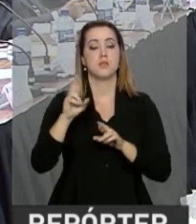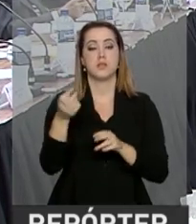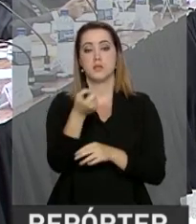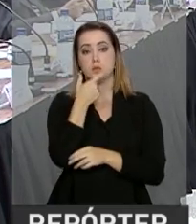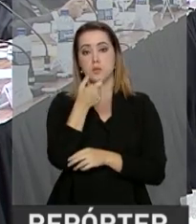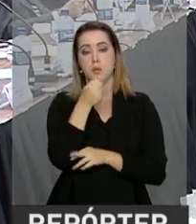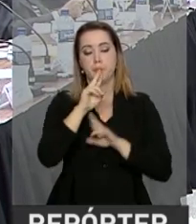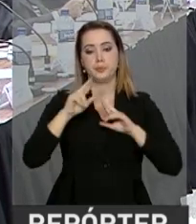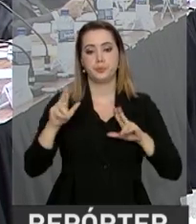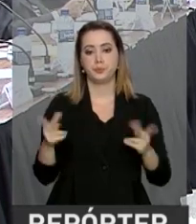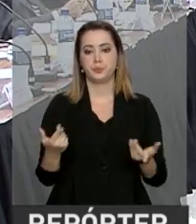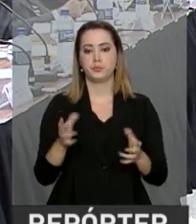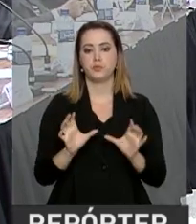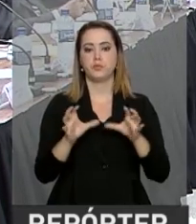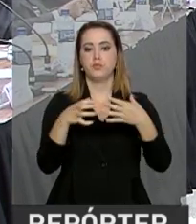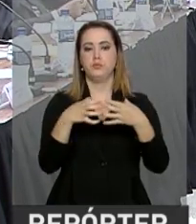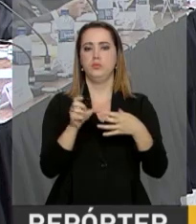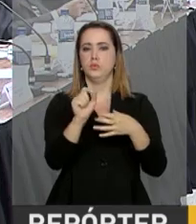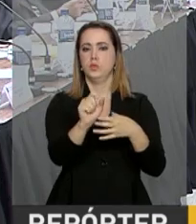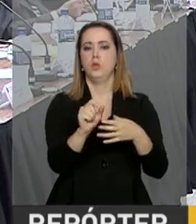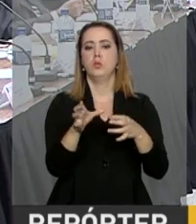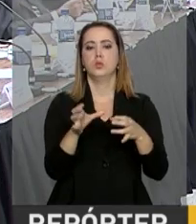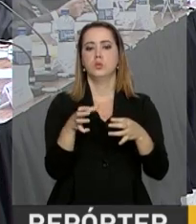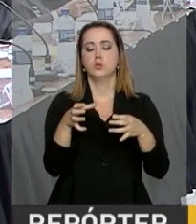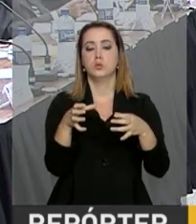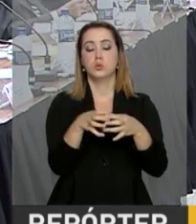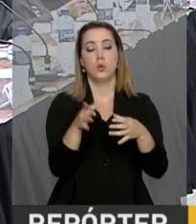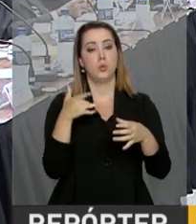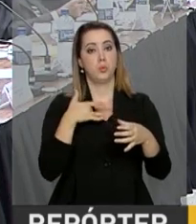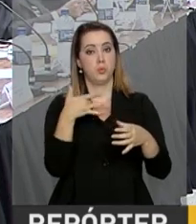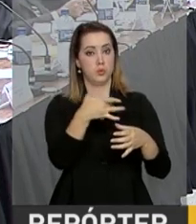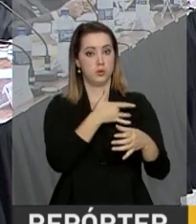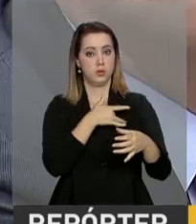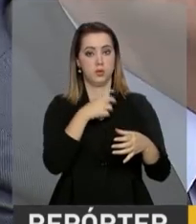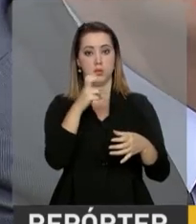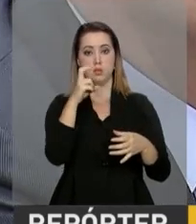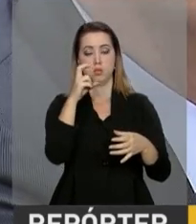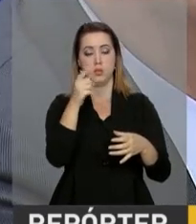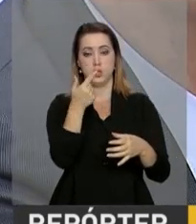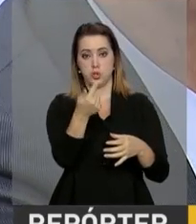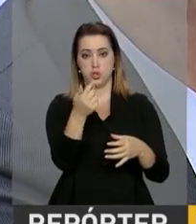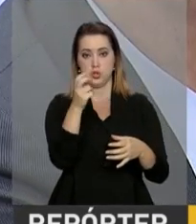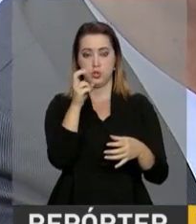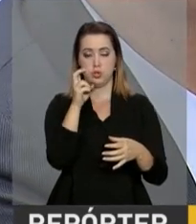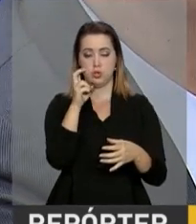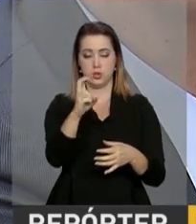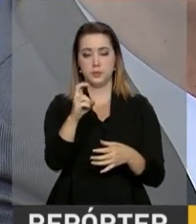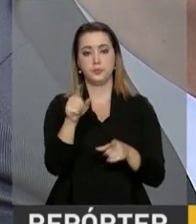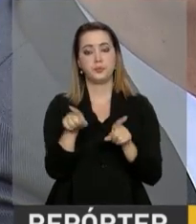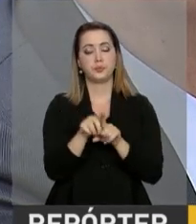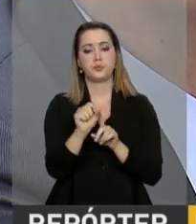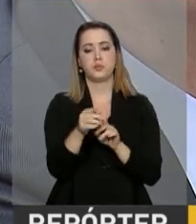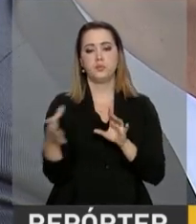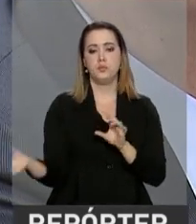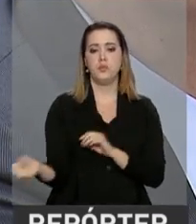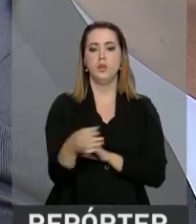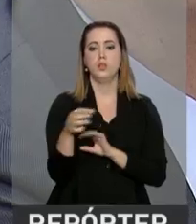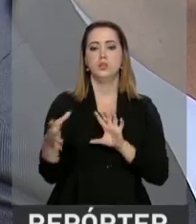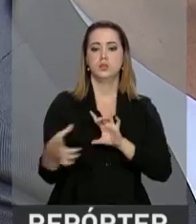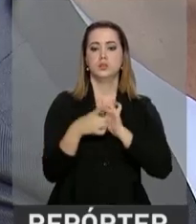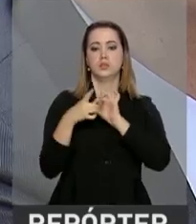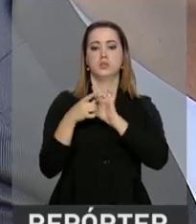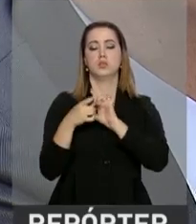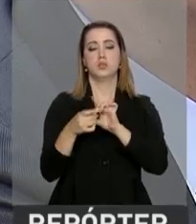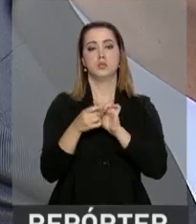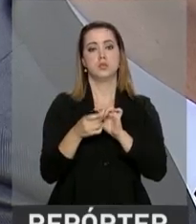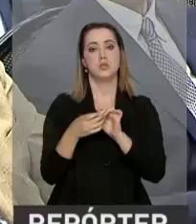Durante o encontro do Grupo Executivo do Complexo Industrial da Saúde, o GECIS, foram anunciadas novas parcerias para a produção de